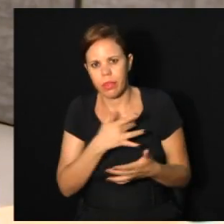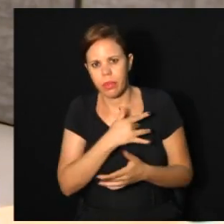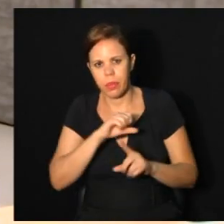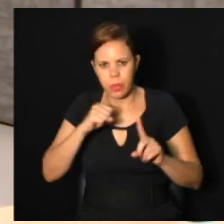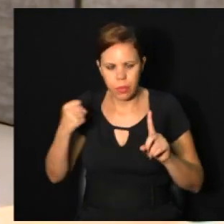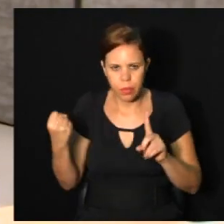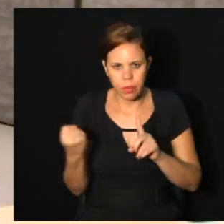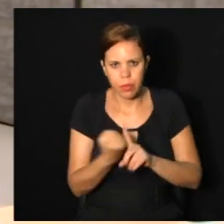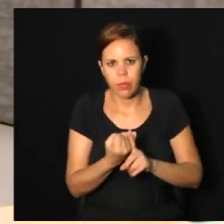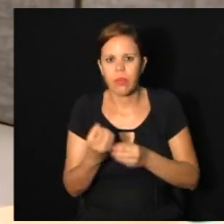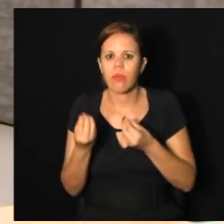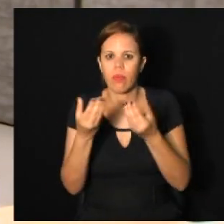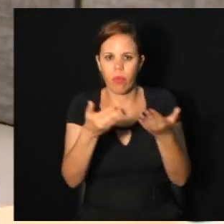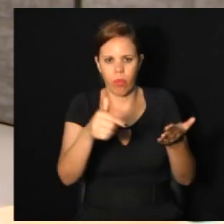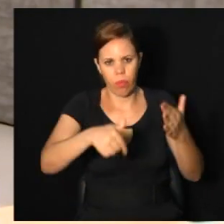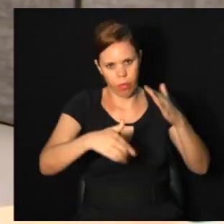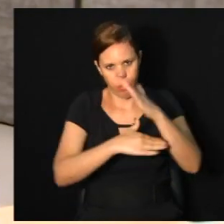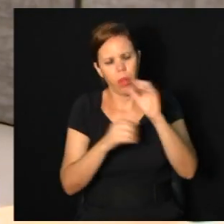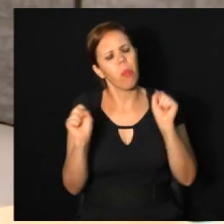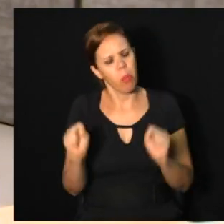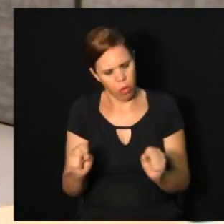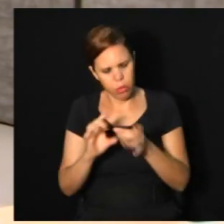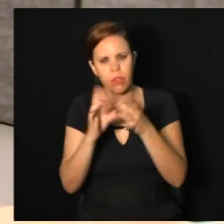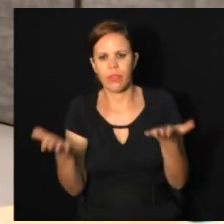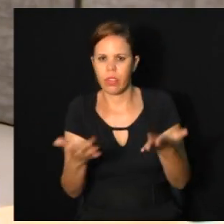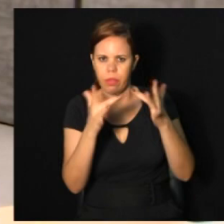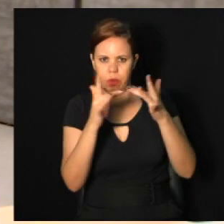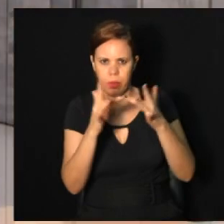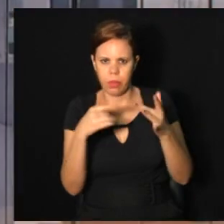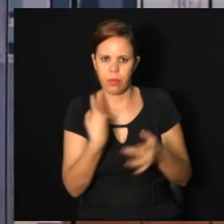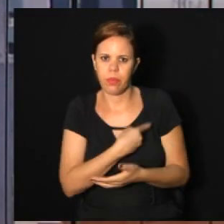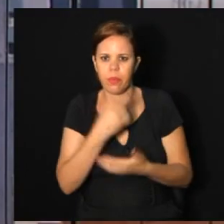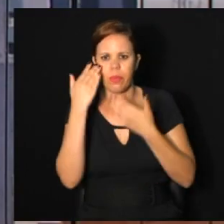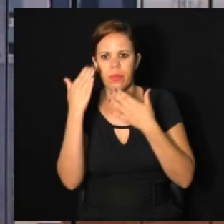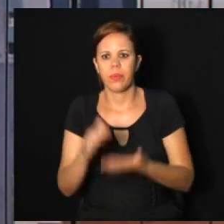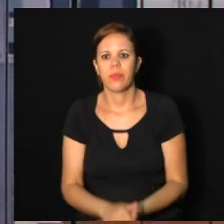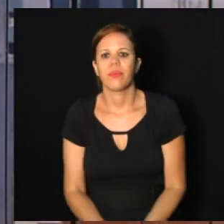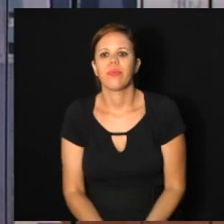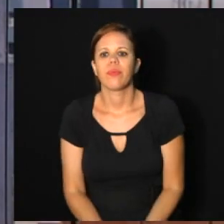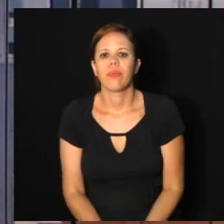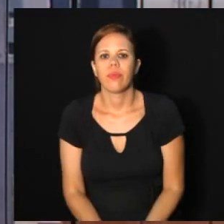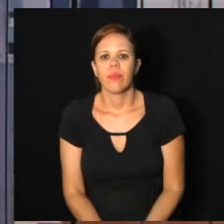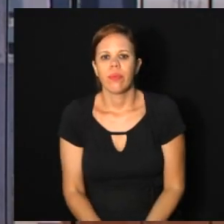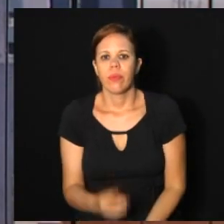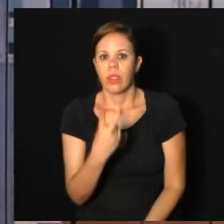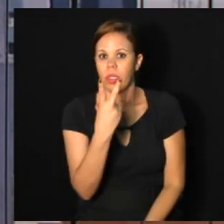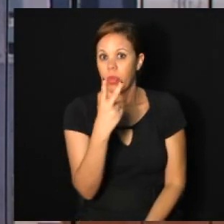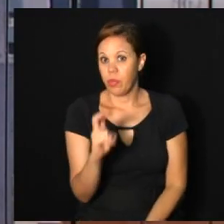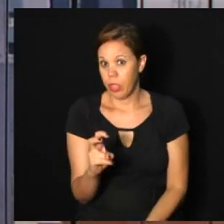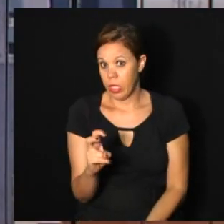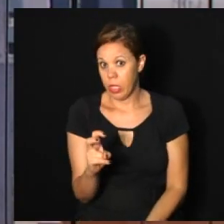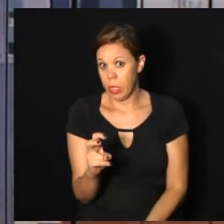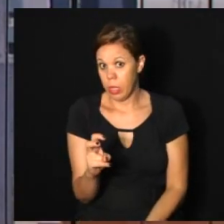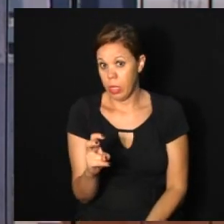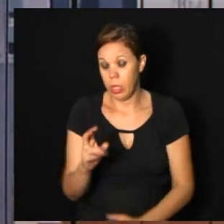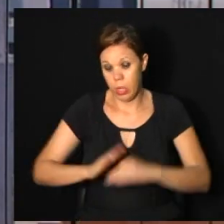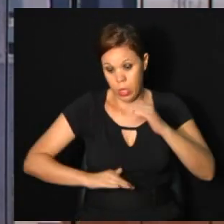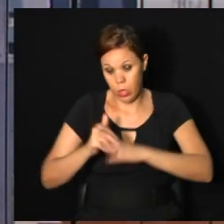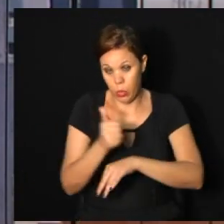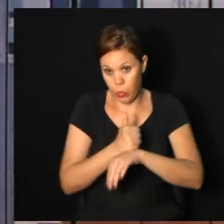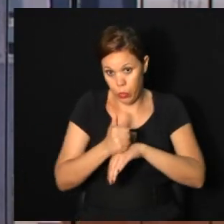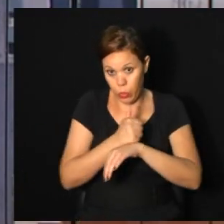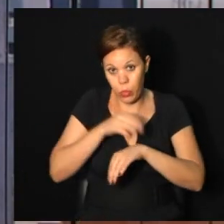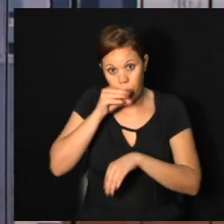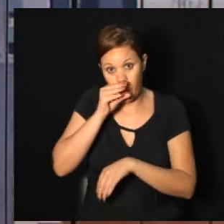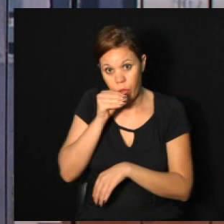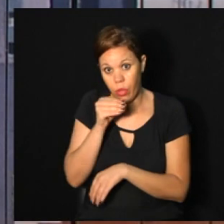social para trazer aqui para a Câmara, fique à vontade de entrar em contato conosco. Muito obrigado. 25 conselheiros tutelares assumiram